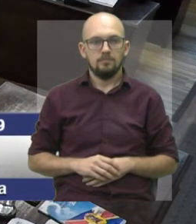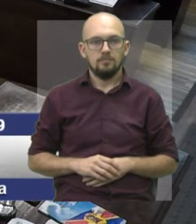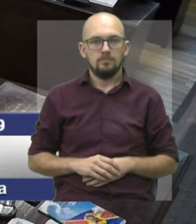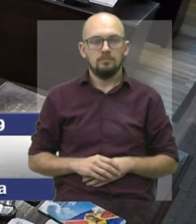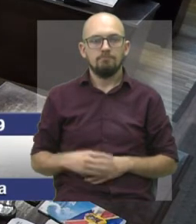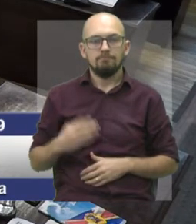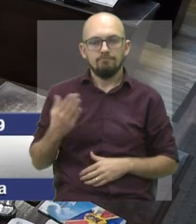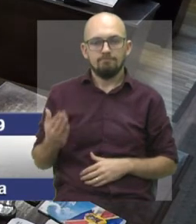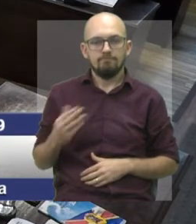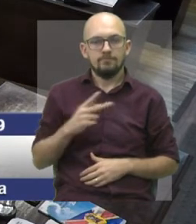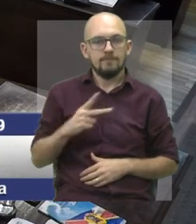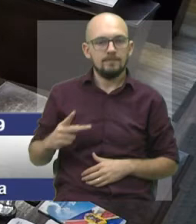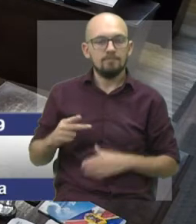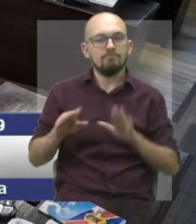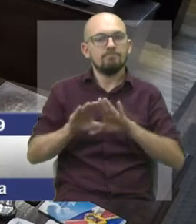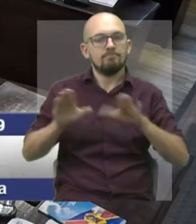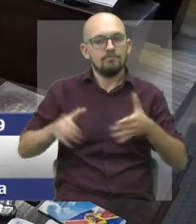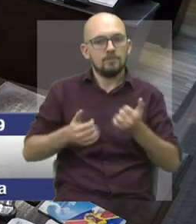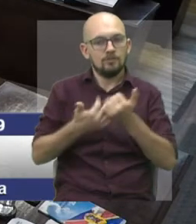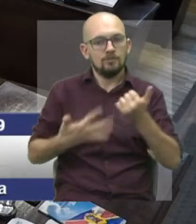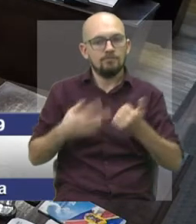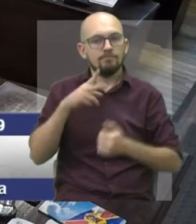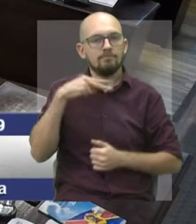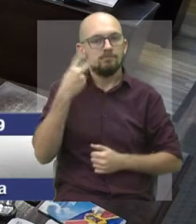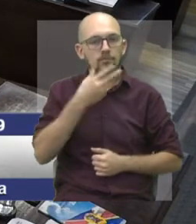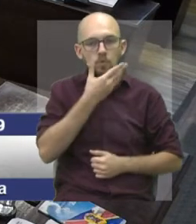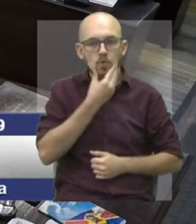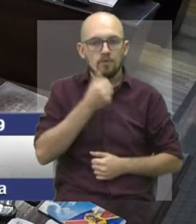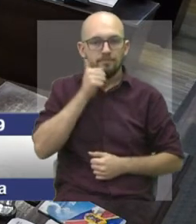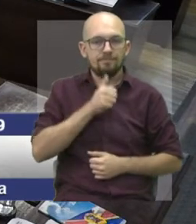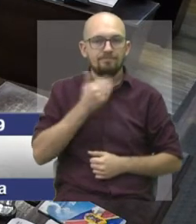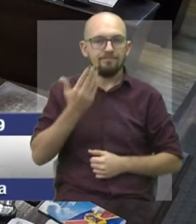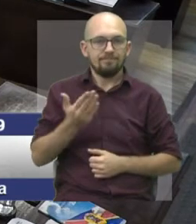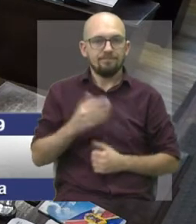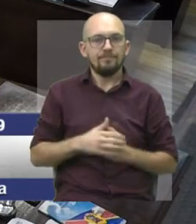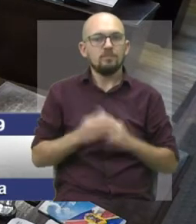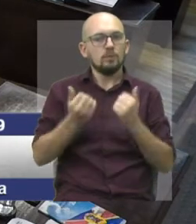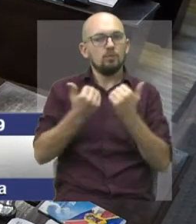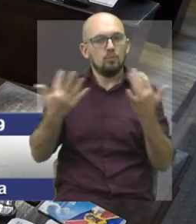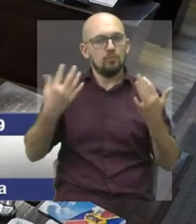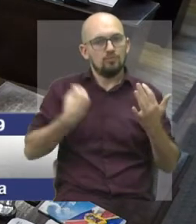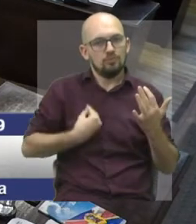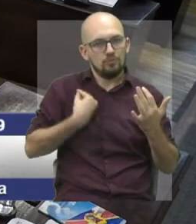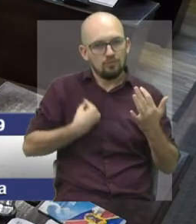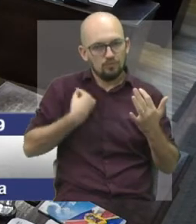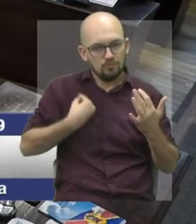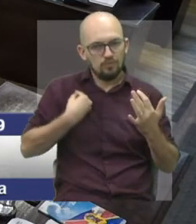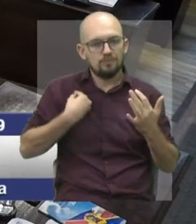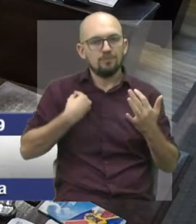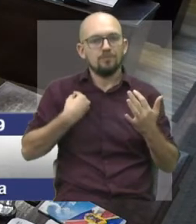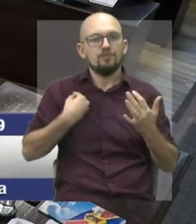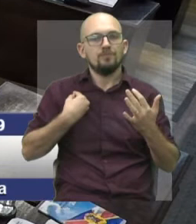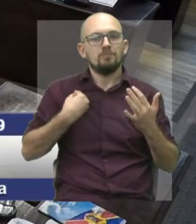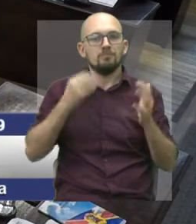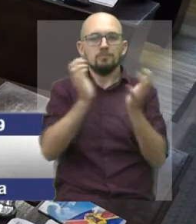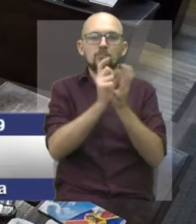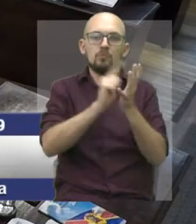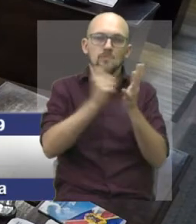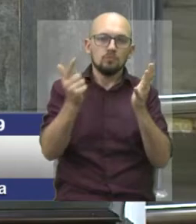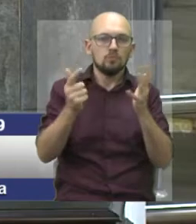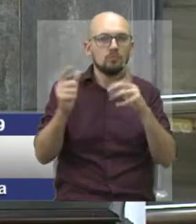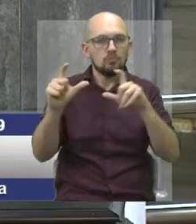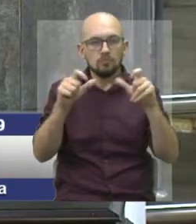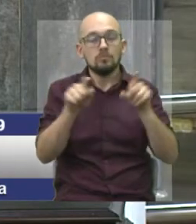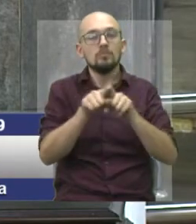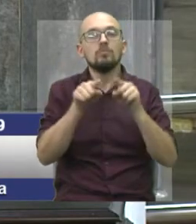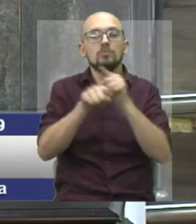Senhor presidente, membros da mesa, senhores vereadores, vereadora, público presente, órgãos de imprensa e